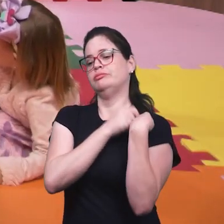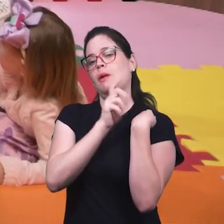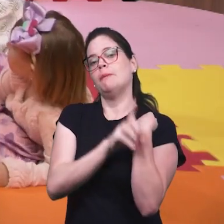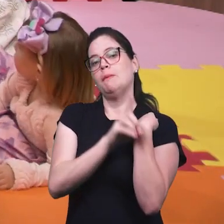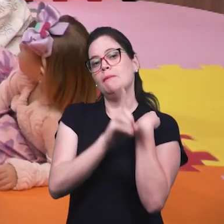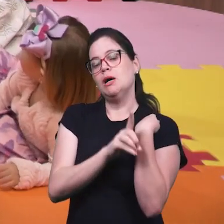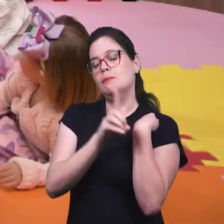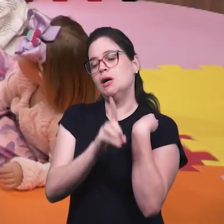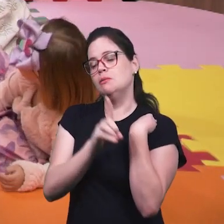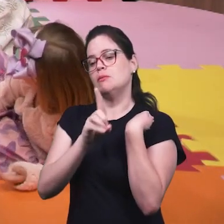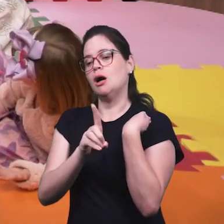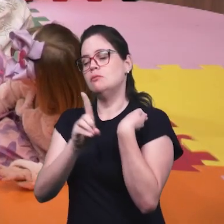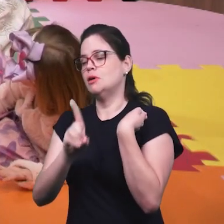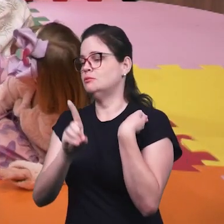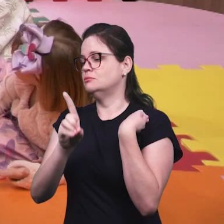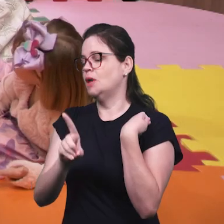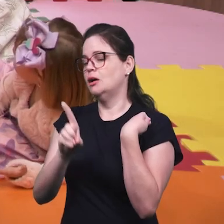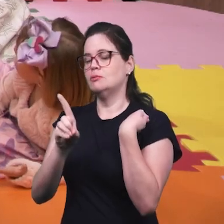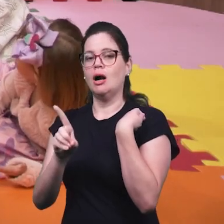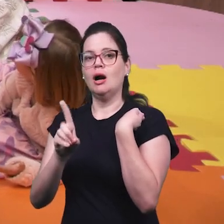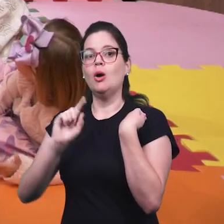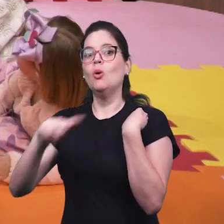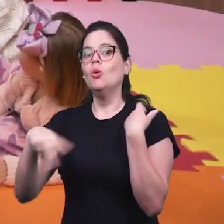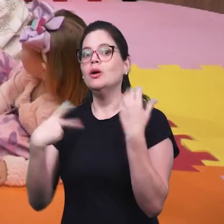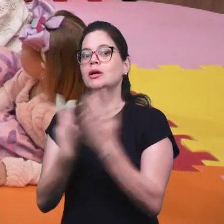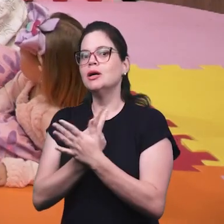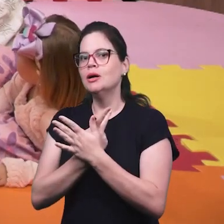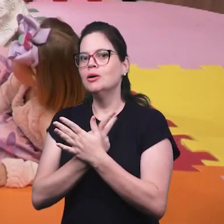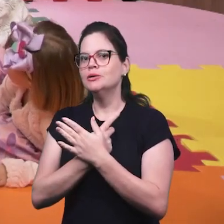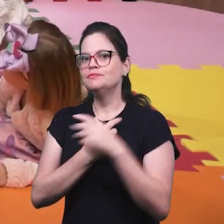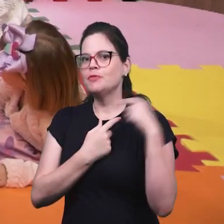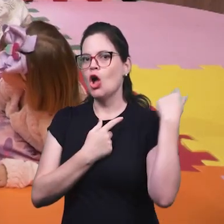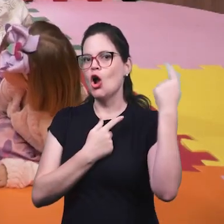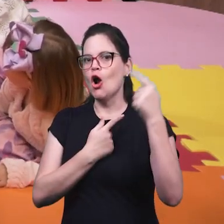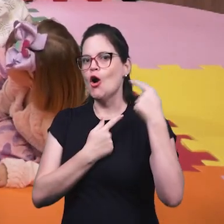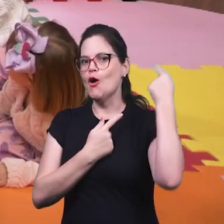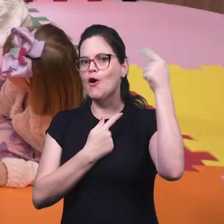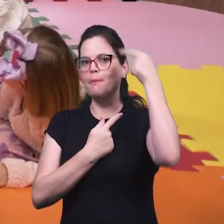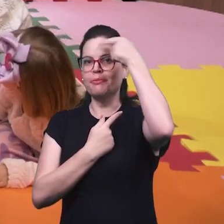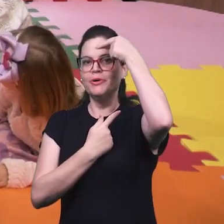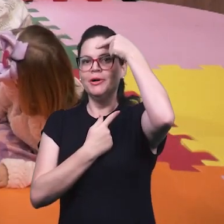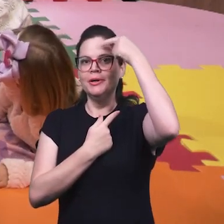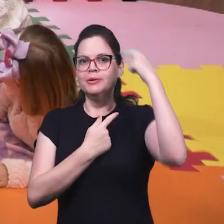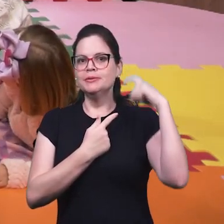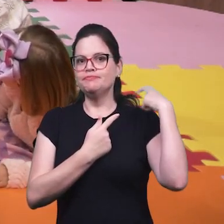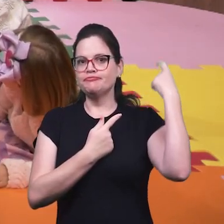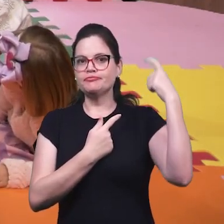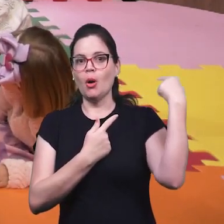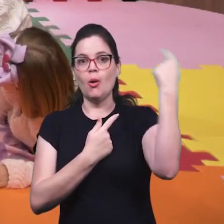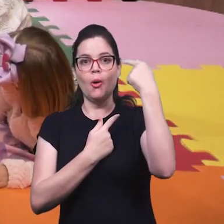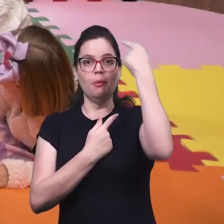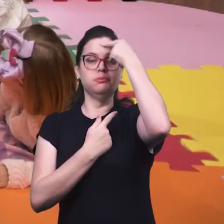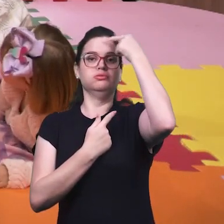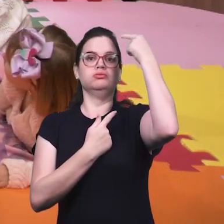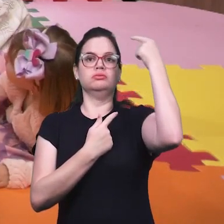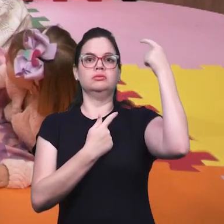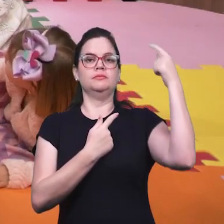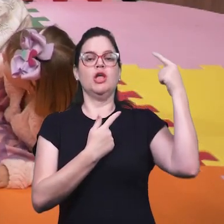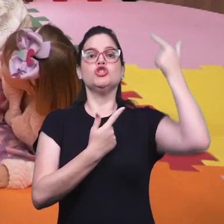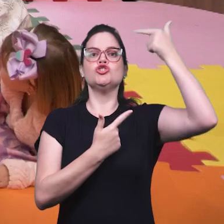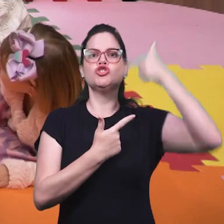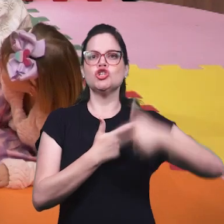Davi estava lá, Golias, ele ia de manhã e à tarde, então Golias se apresentou de